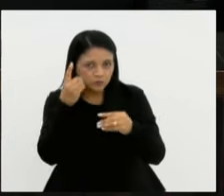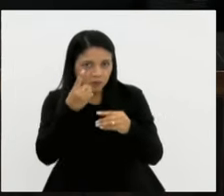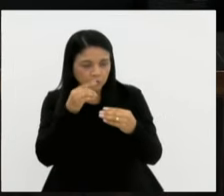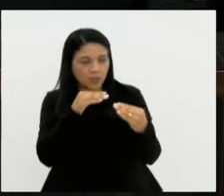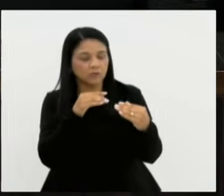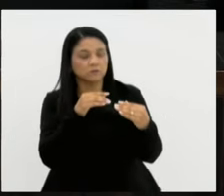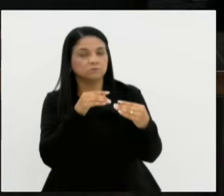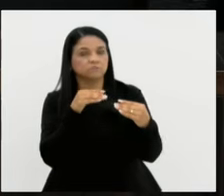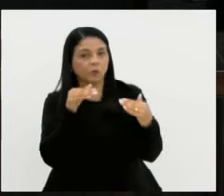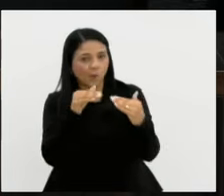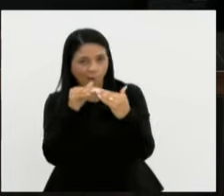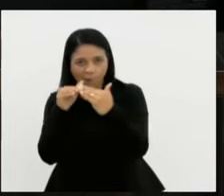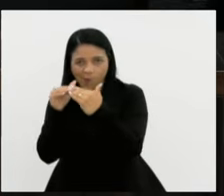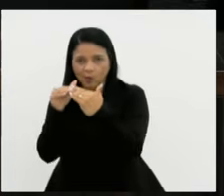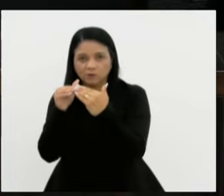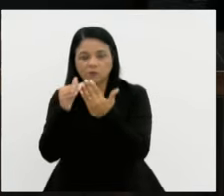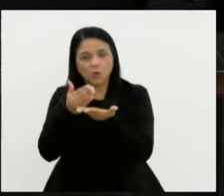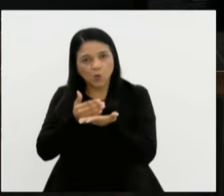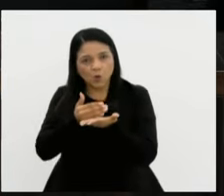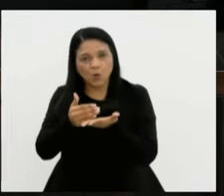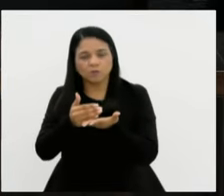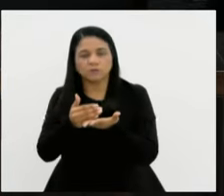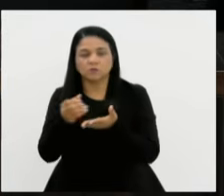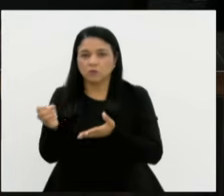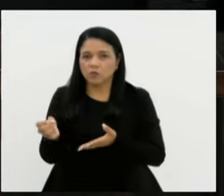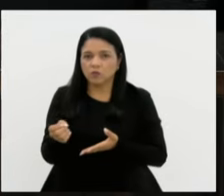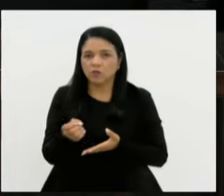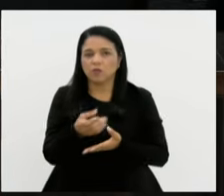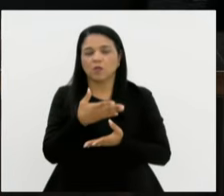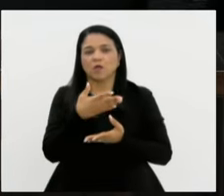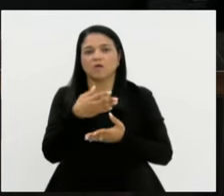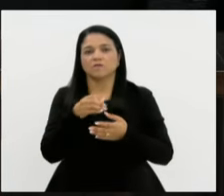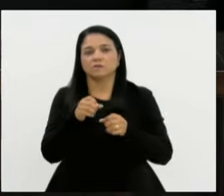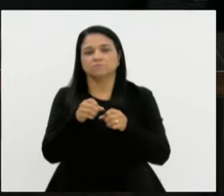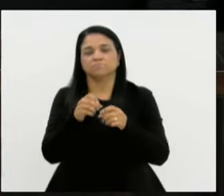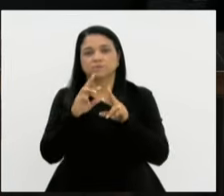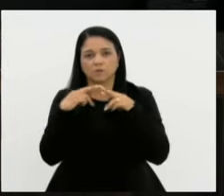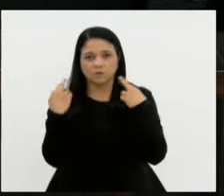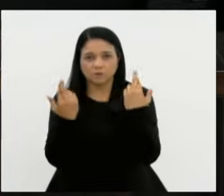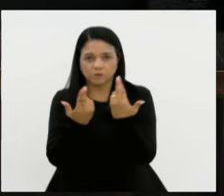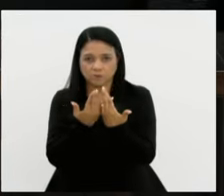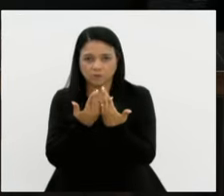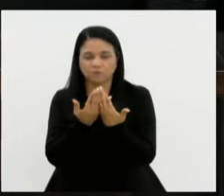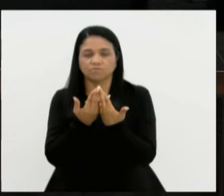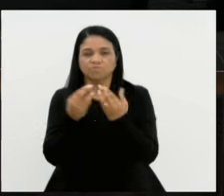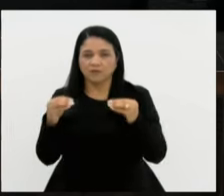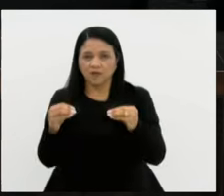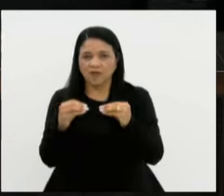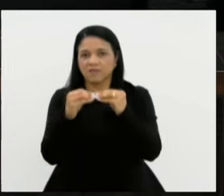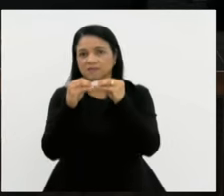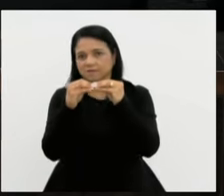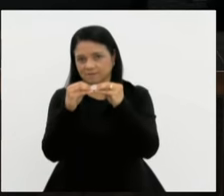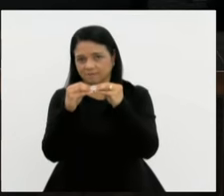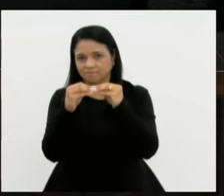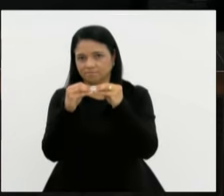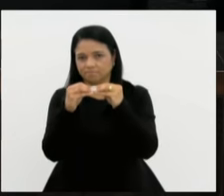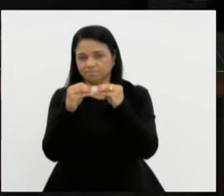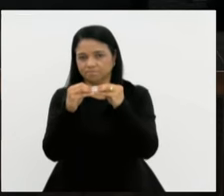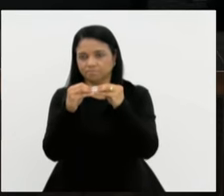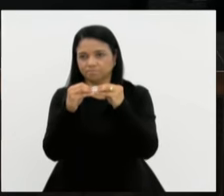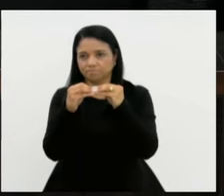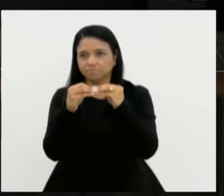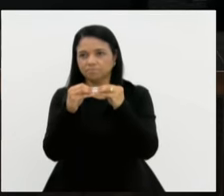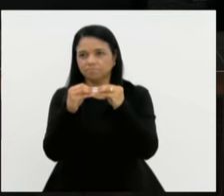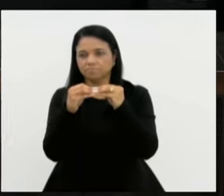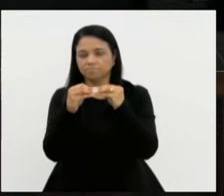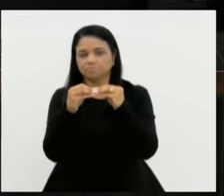imediatamente iniciando uma nova sessão que é extraordinária para a gente apreciar a questão posta